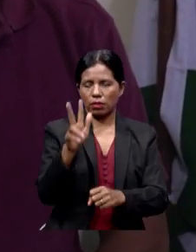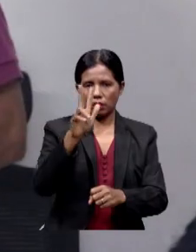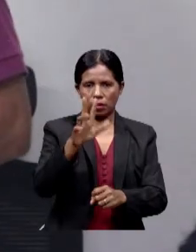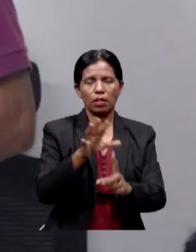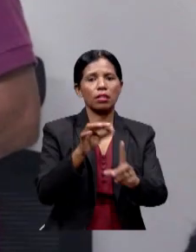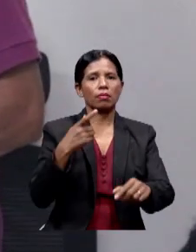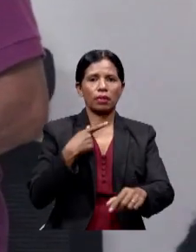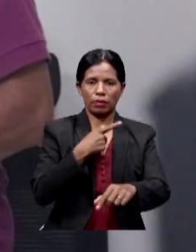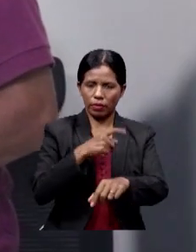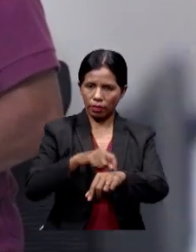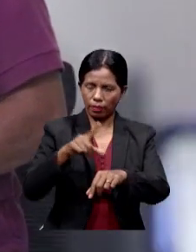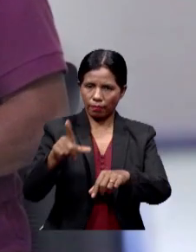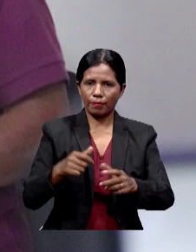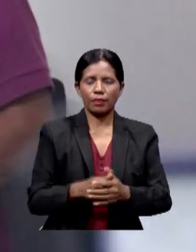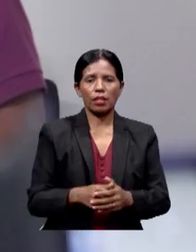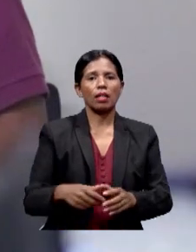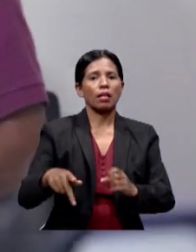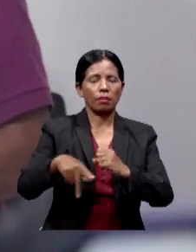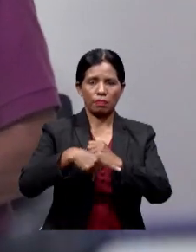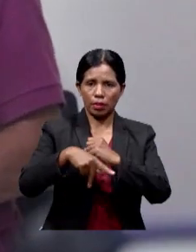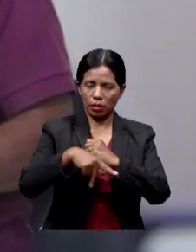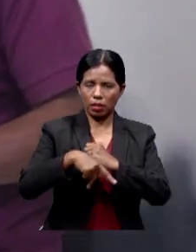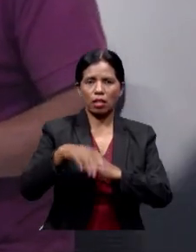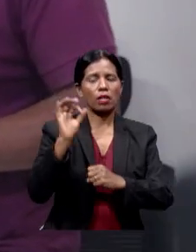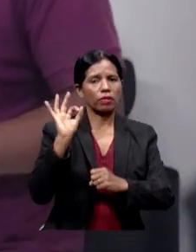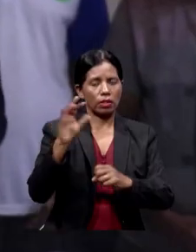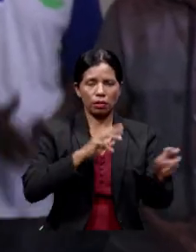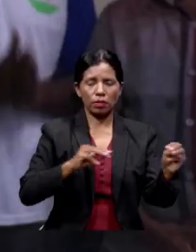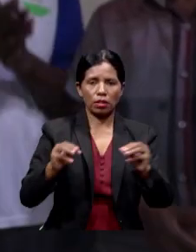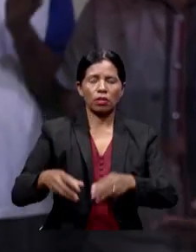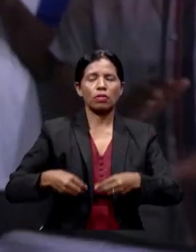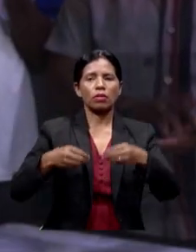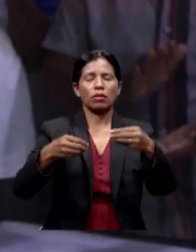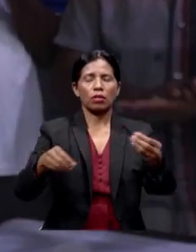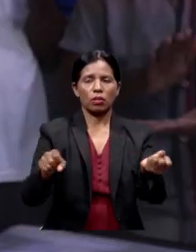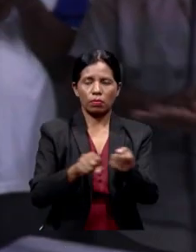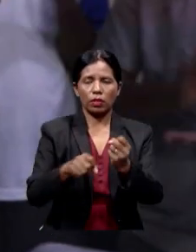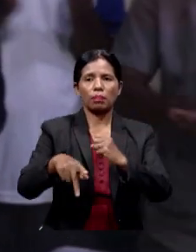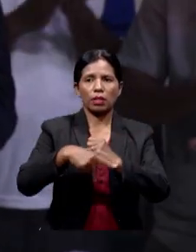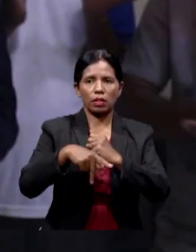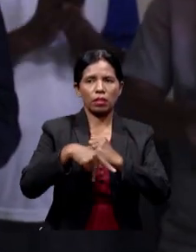parlamentar. Antes ne partido Frente Mudança Mos declara fo apoio ba partido CRT e